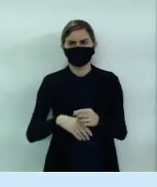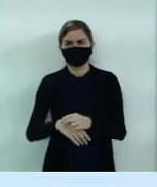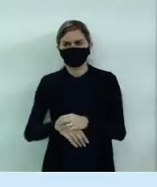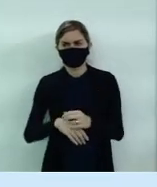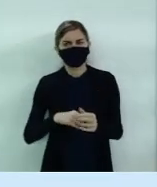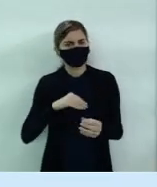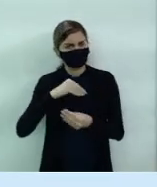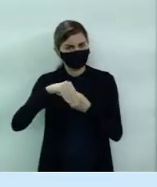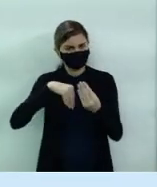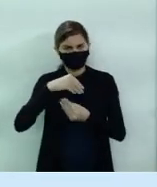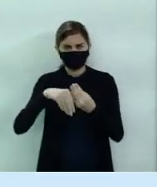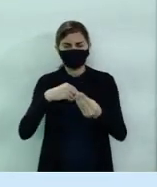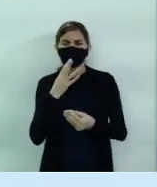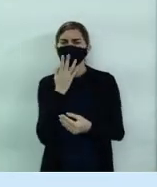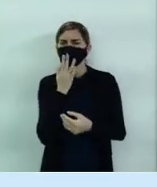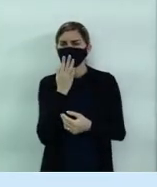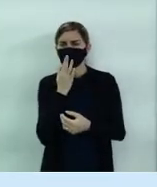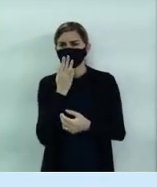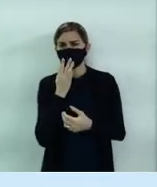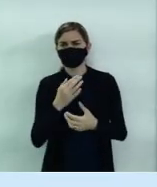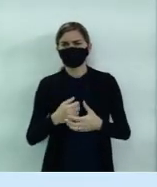em relação à questão das cores.